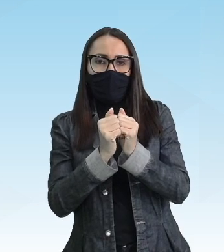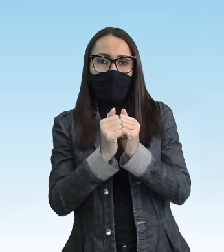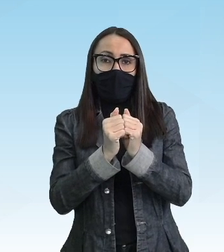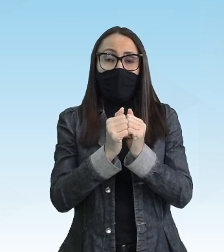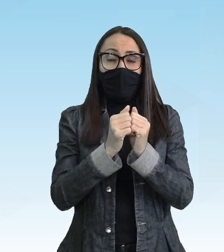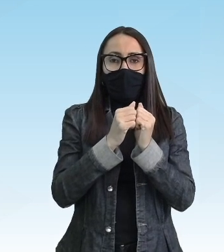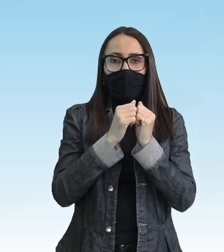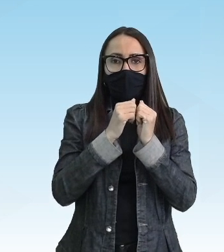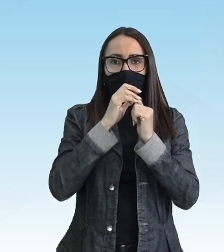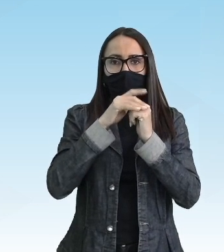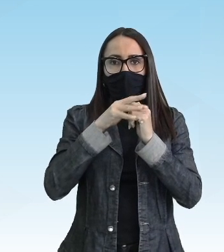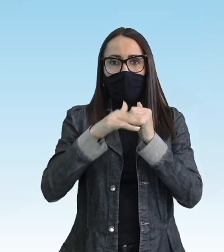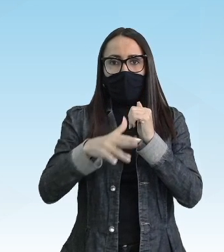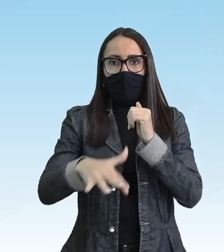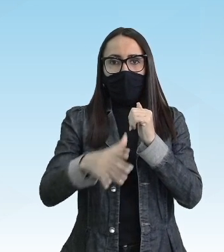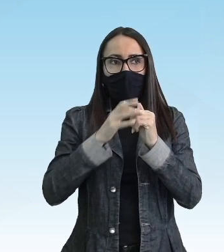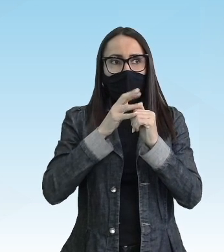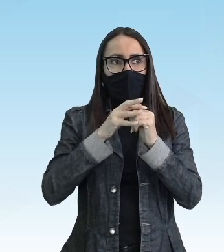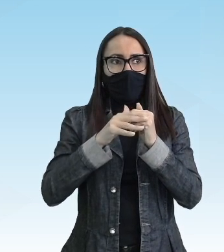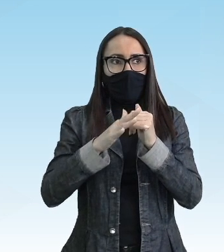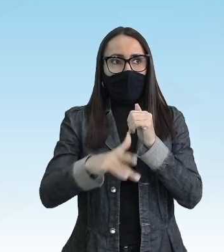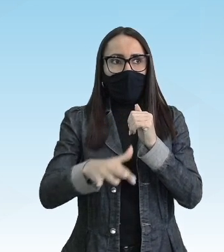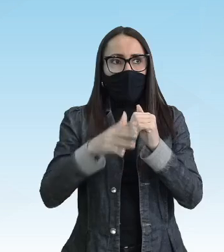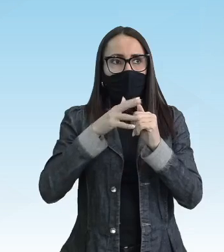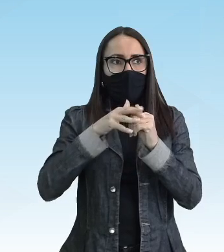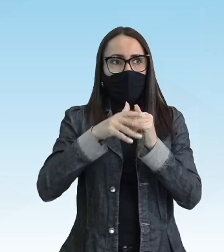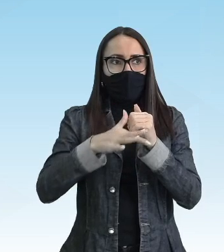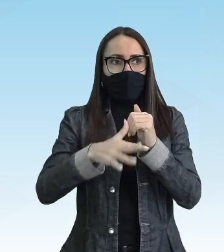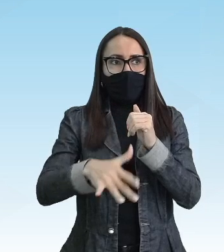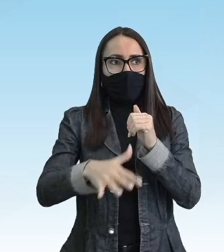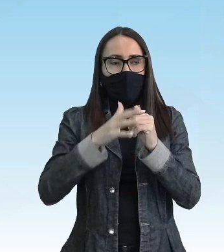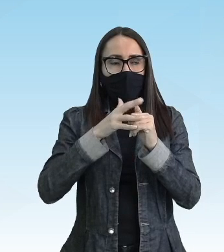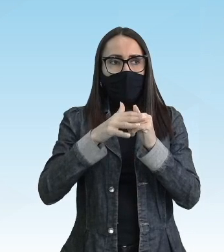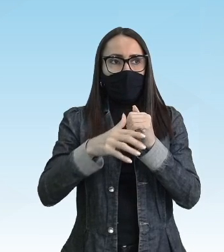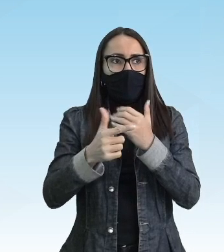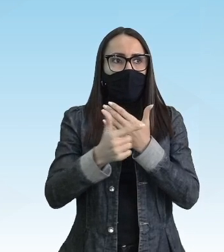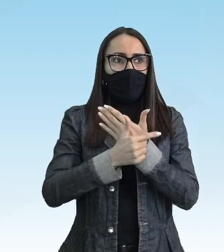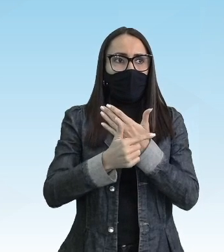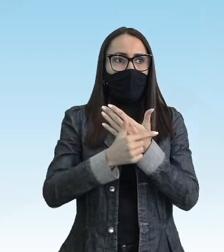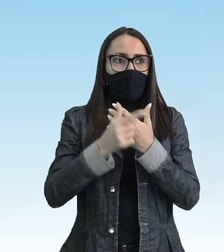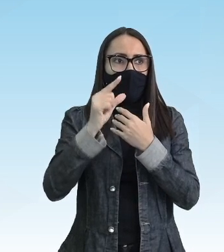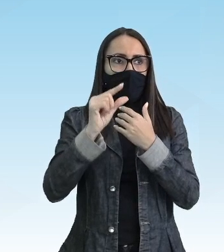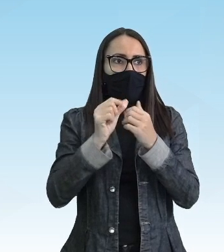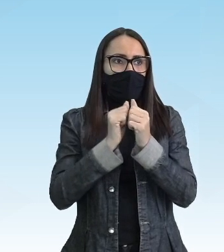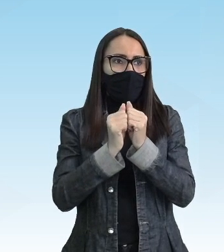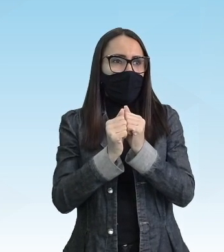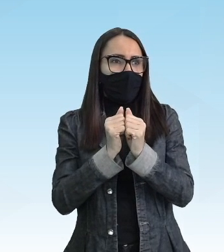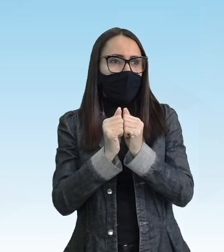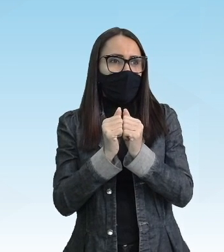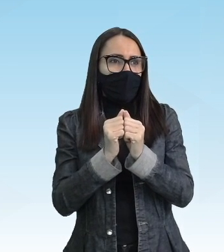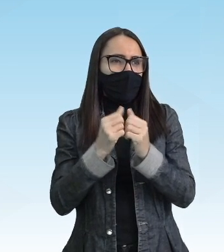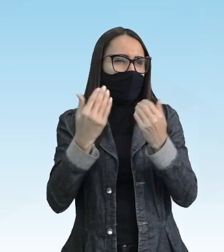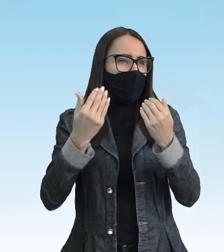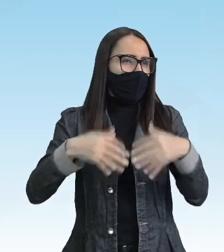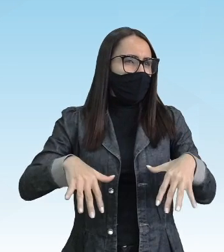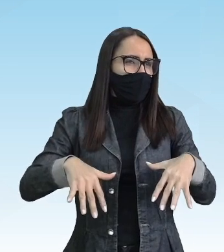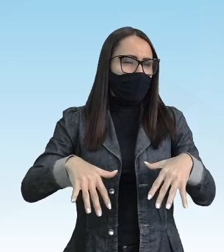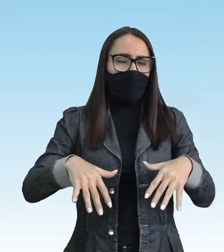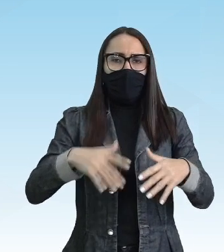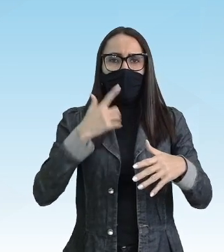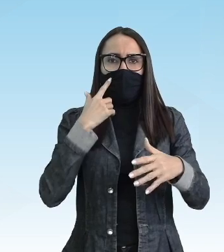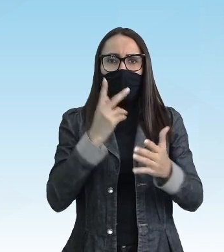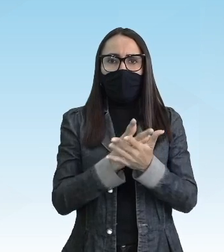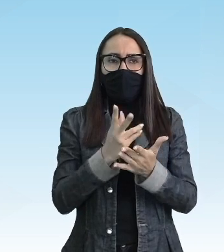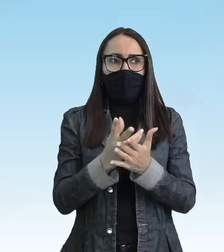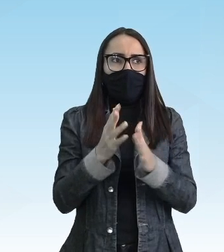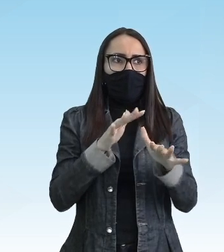como um lubrificante, garantindo desse modo um menor desgaste provocado pelo constante